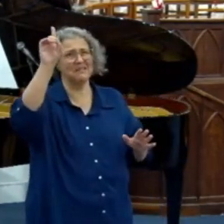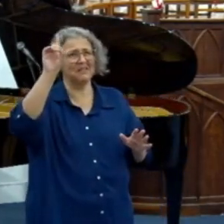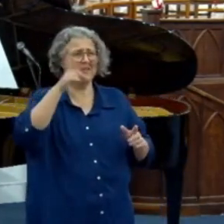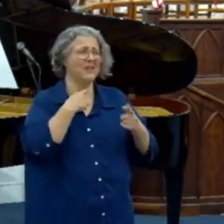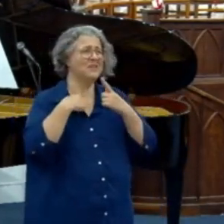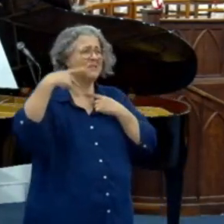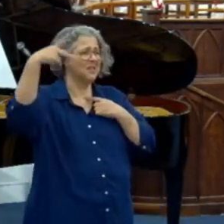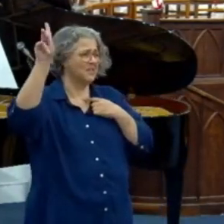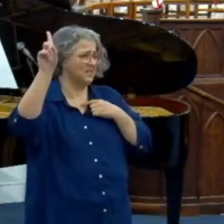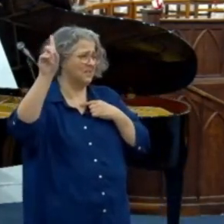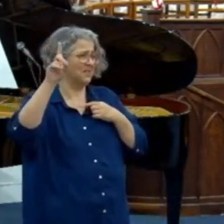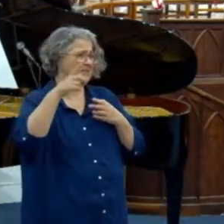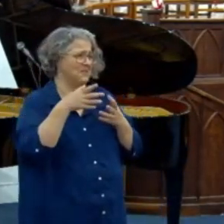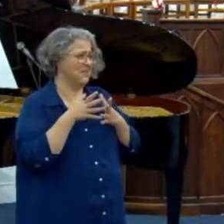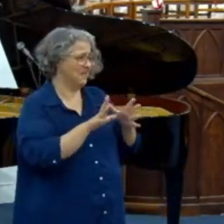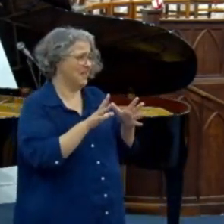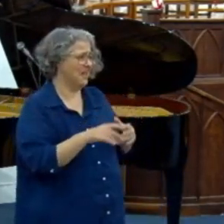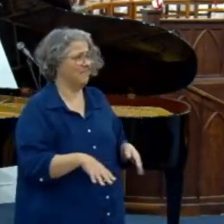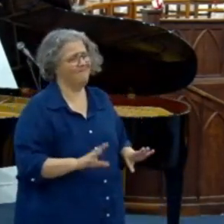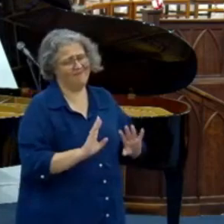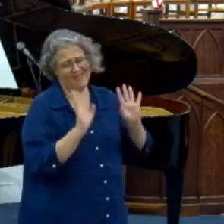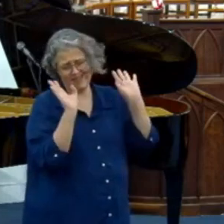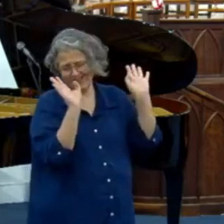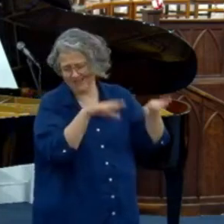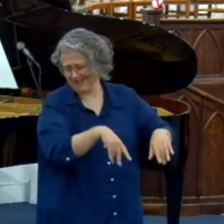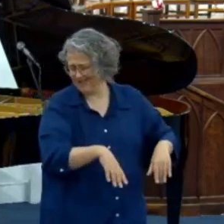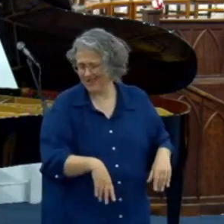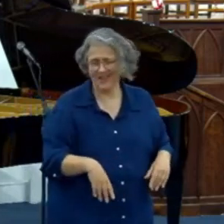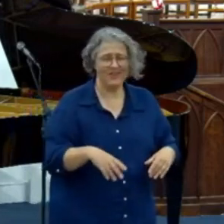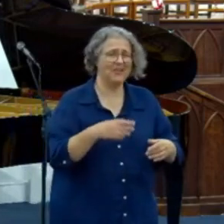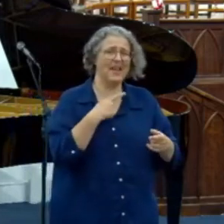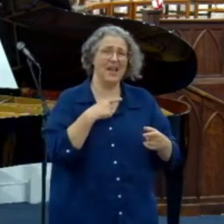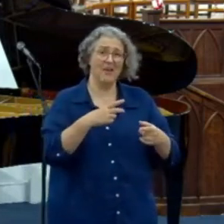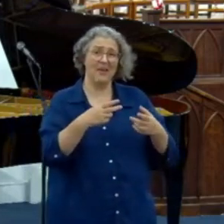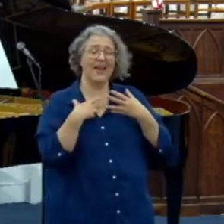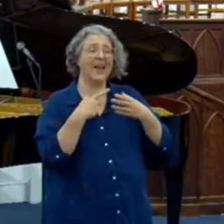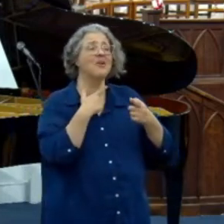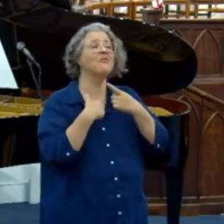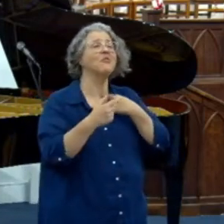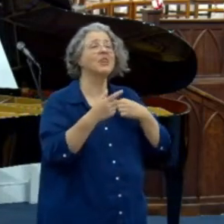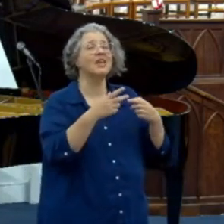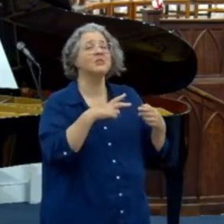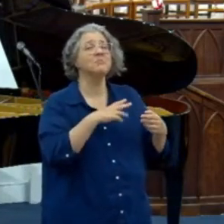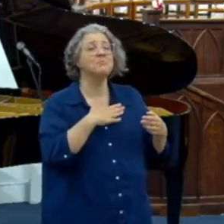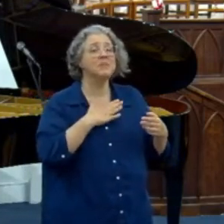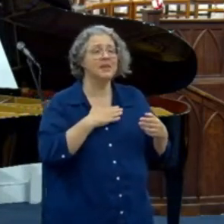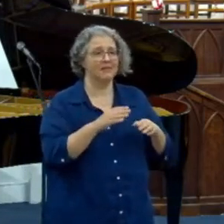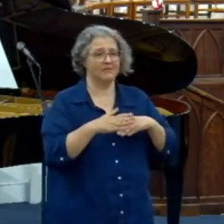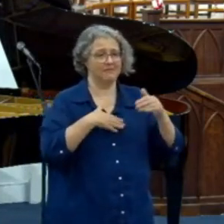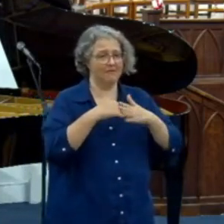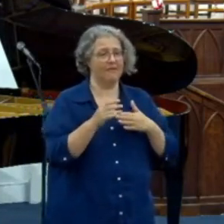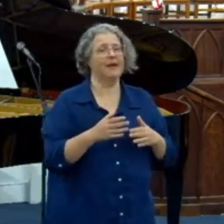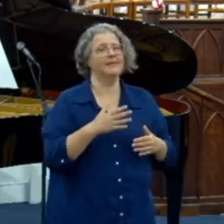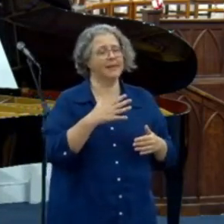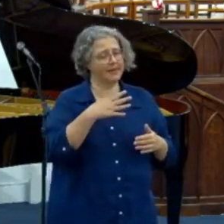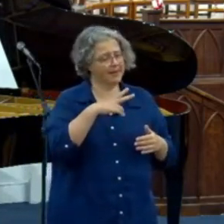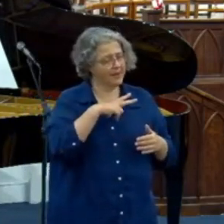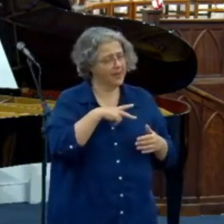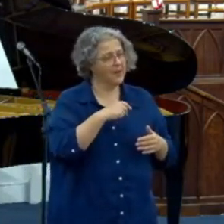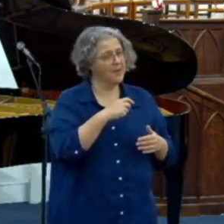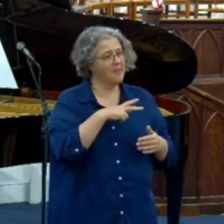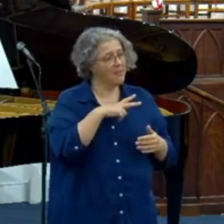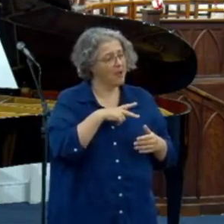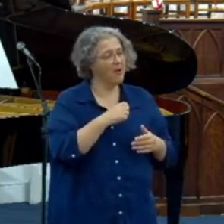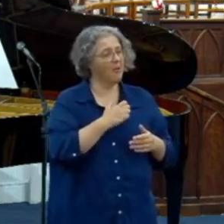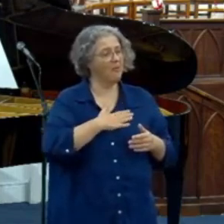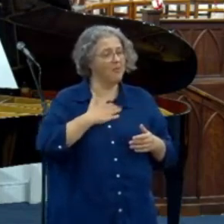eu quero e vou buscar agrados à minha pessoa? Quem faria isso? Todos nós procuramos agradar a